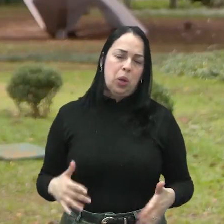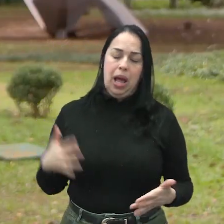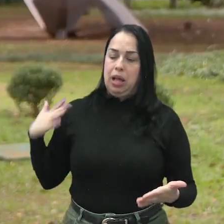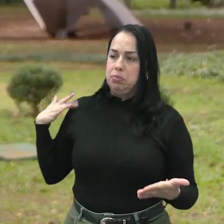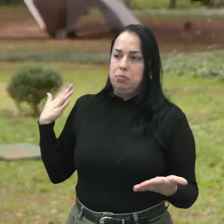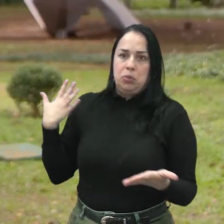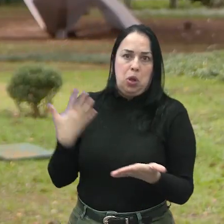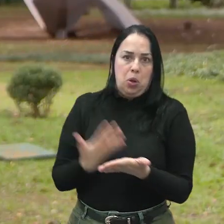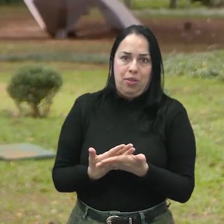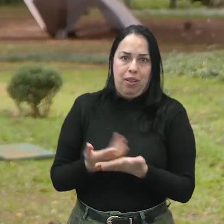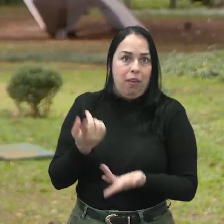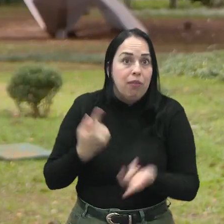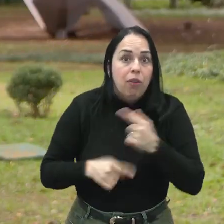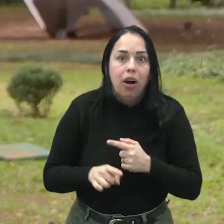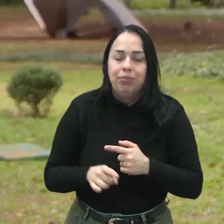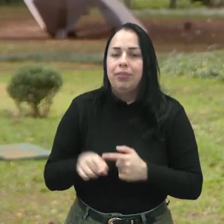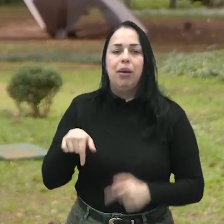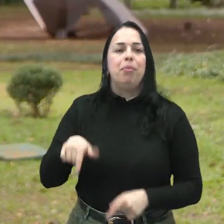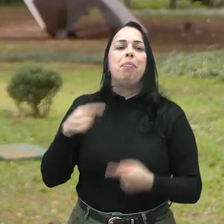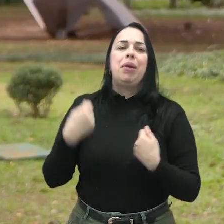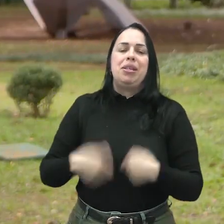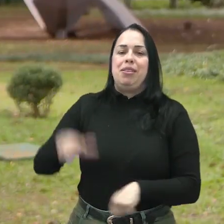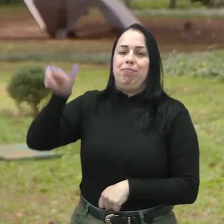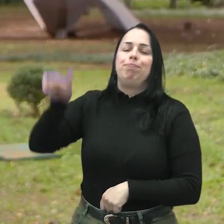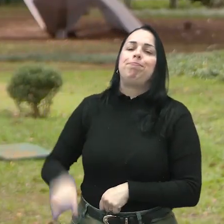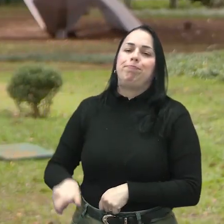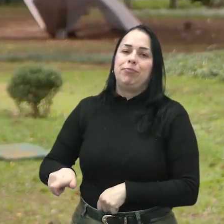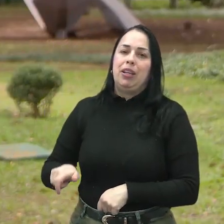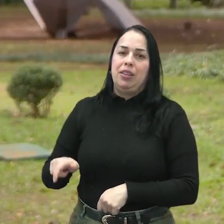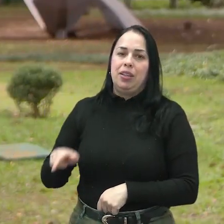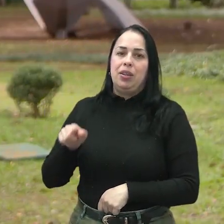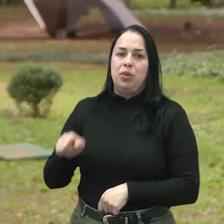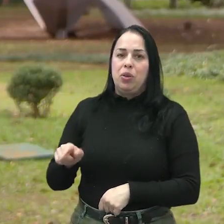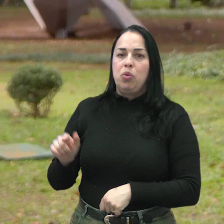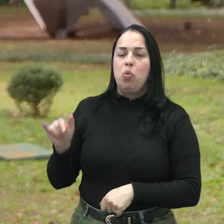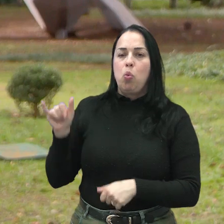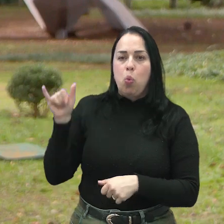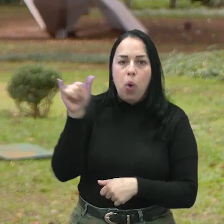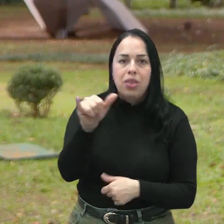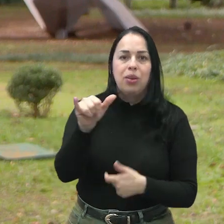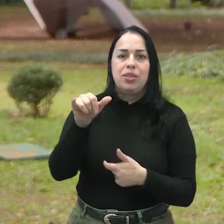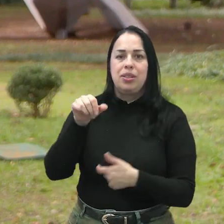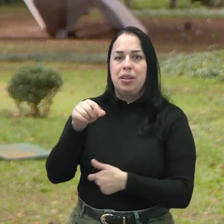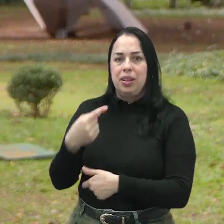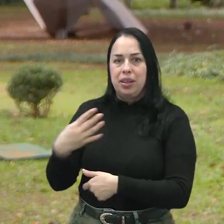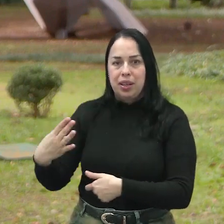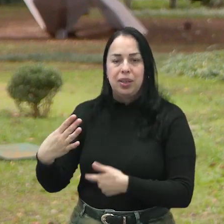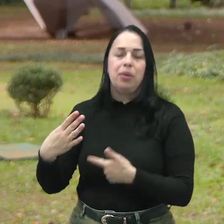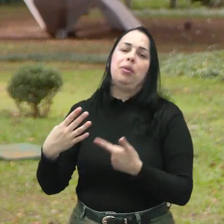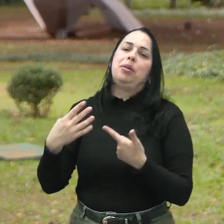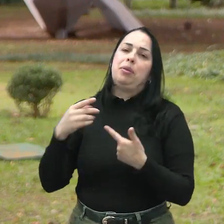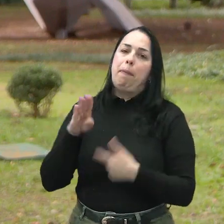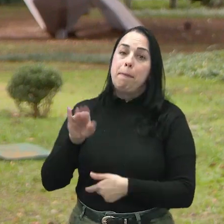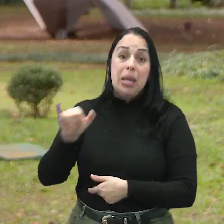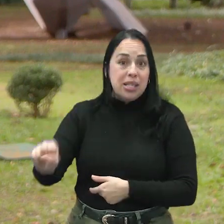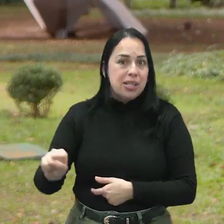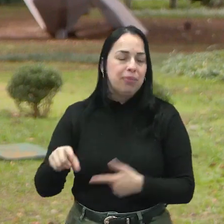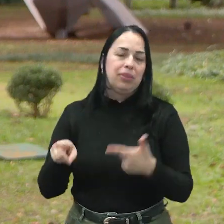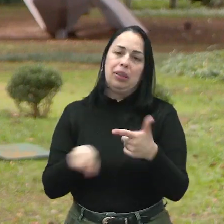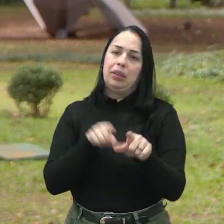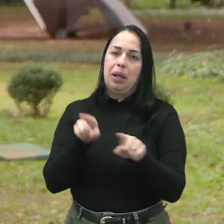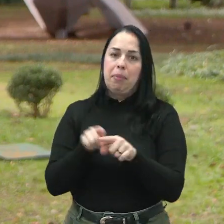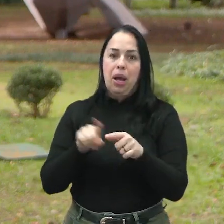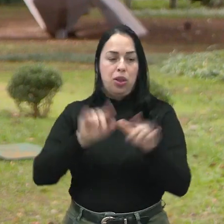chegaria onde nós chegamos se nós não tivéssemos um Alberto Santos Dumont, não tivéssemos um avião 14 bis, um Demoiselle,